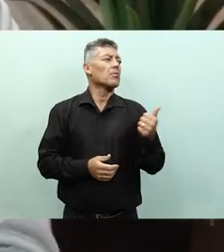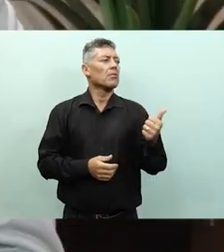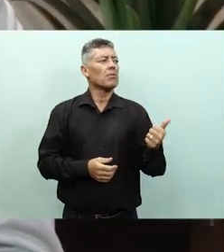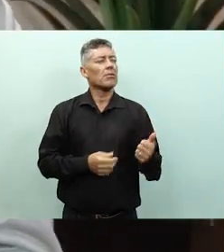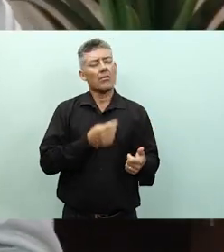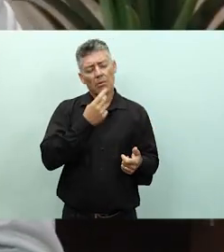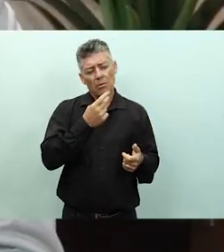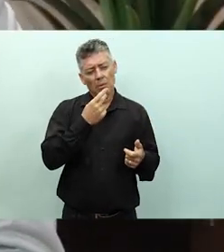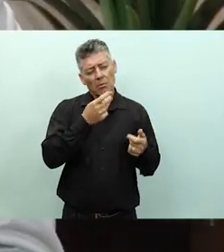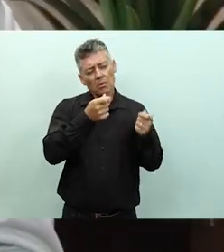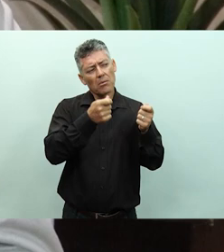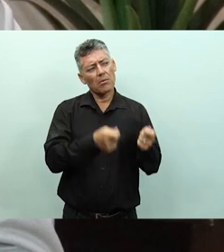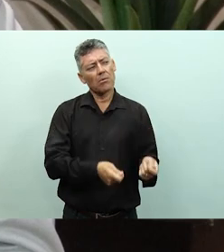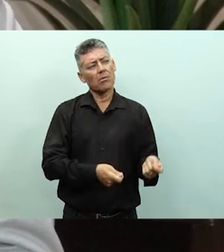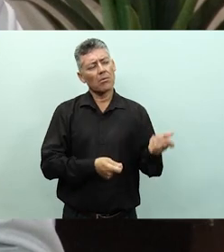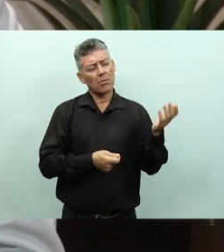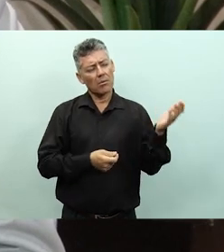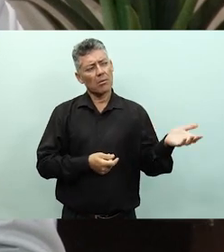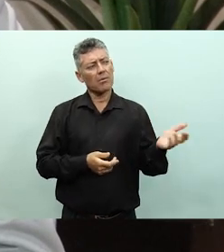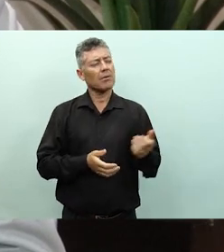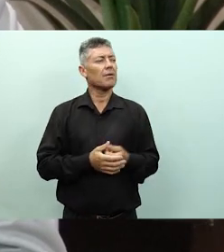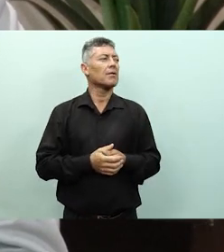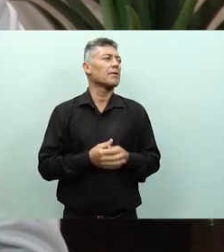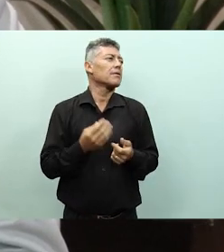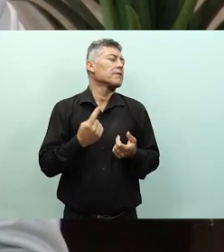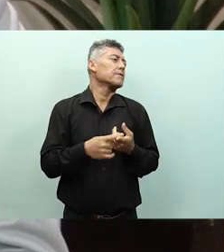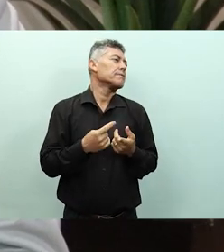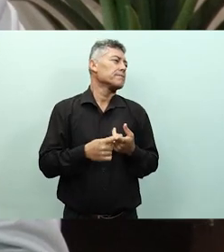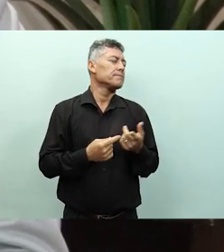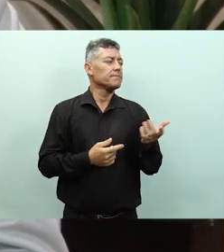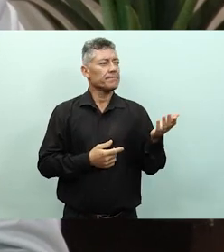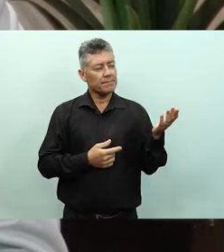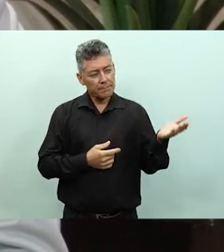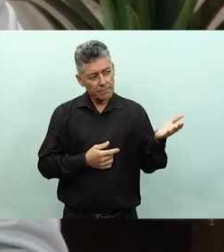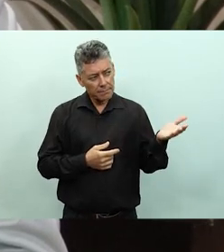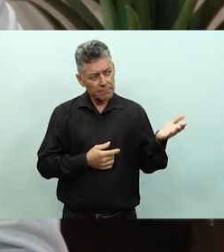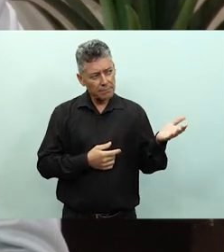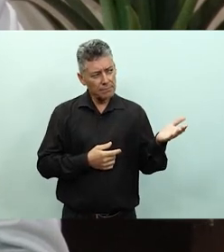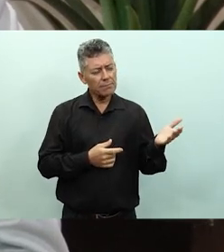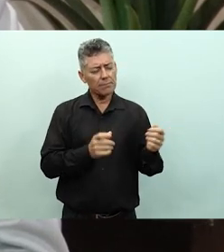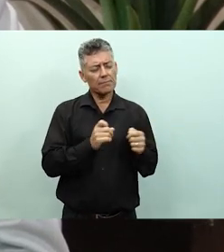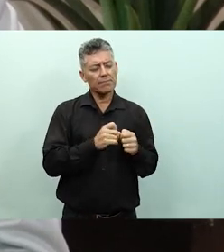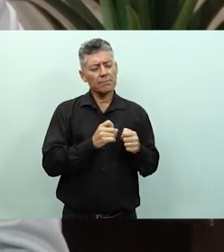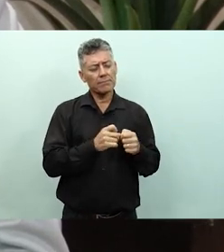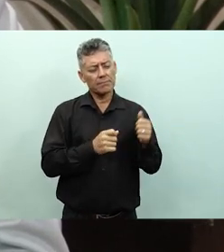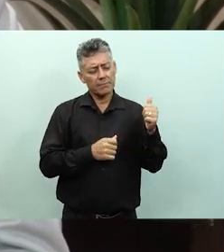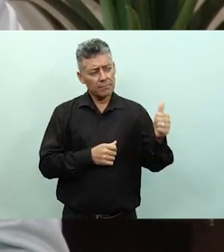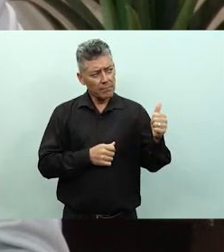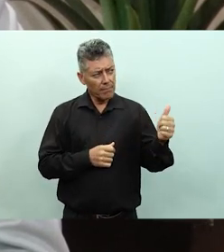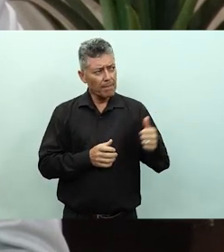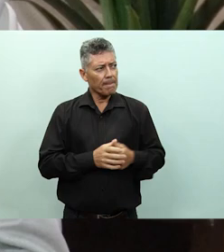dizer, até para se fazer justiça para ela, até para que ela